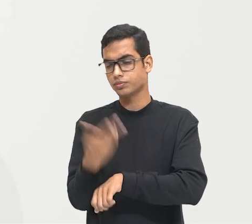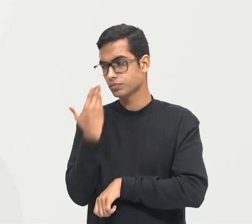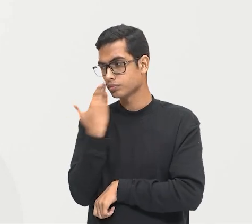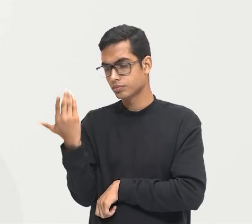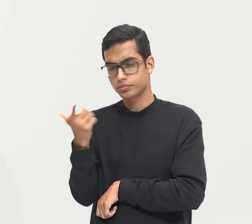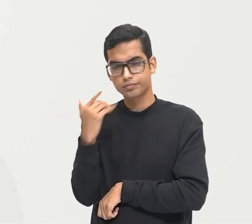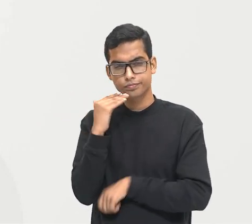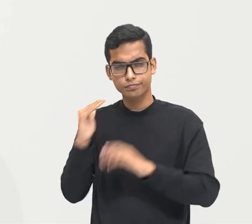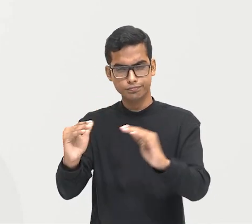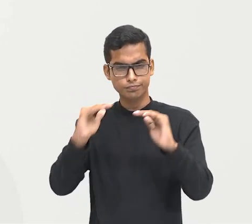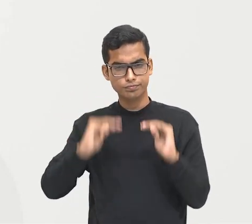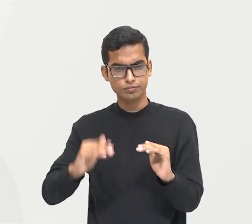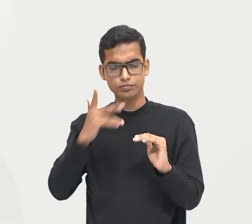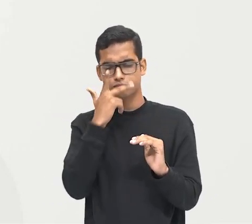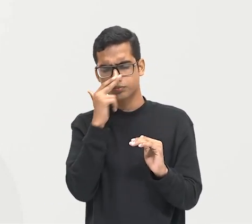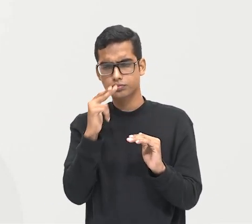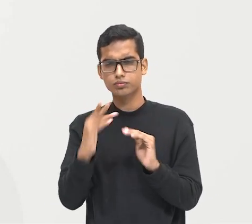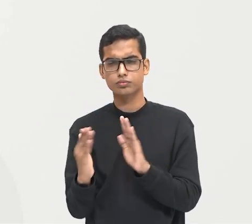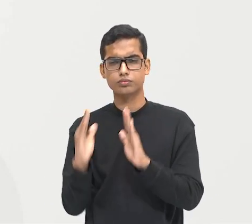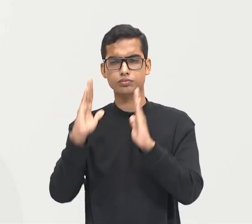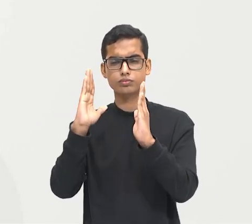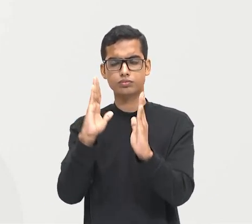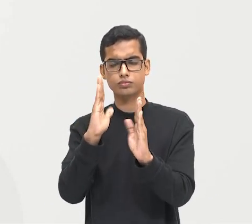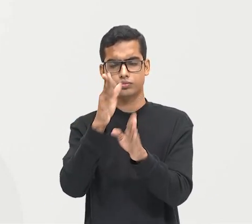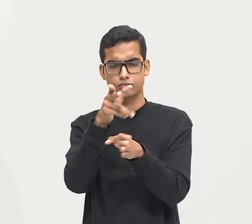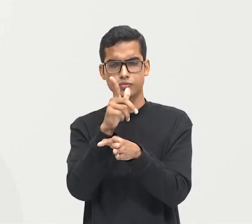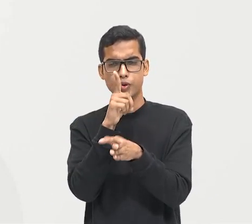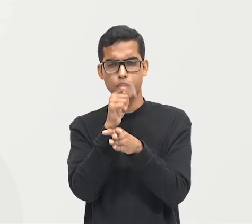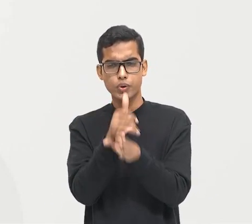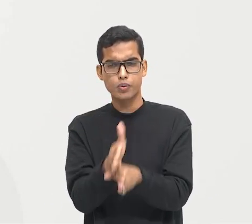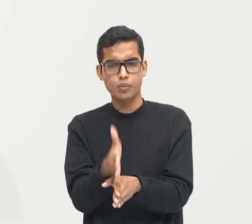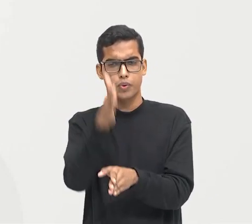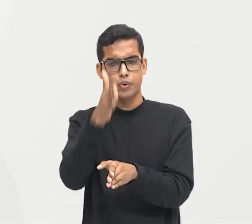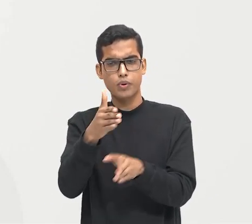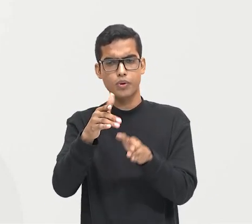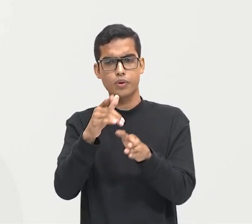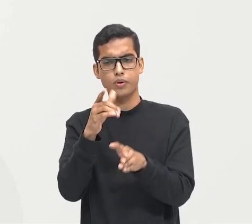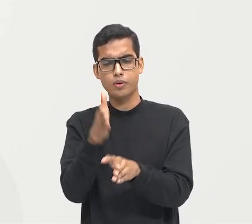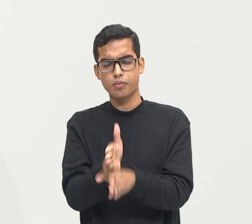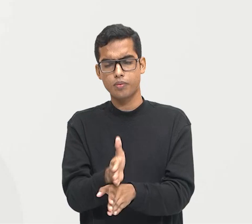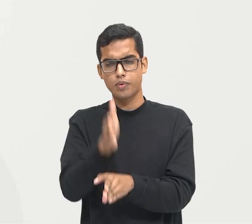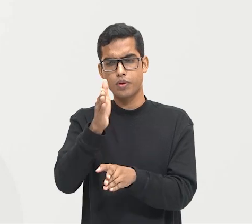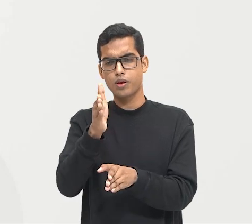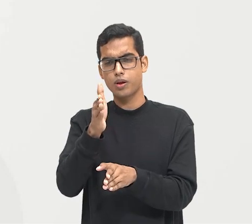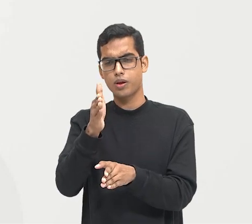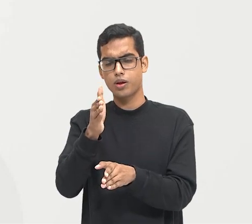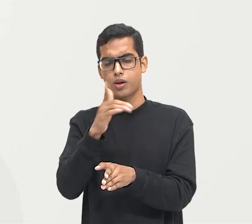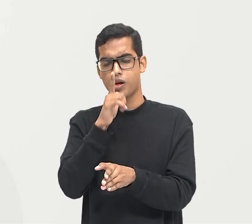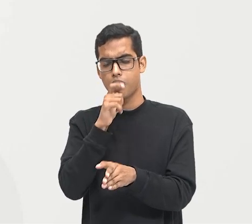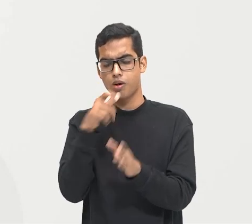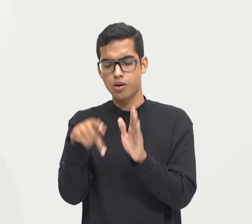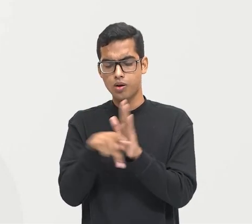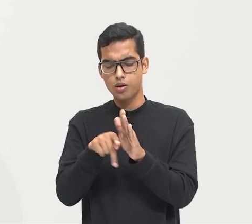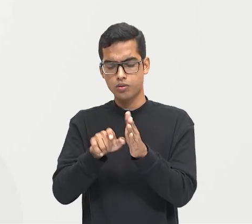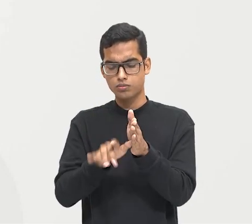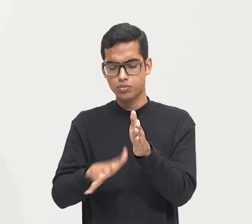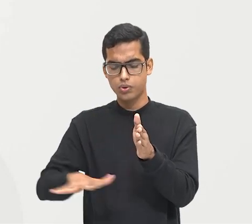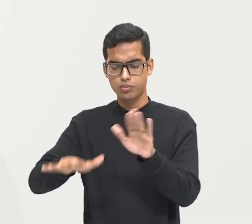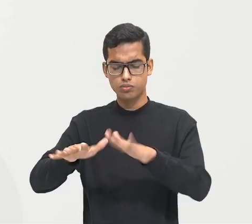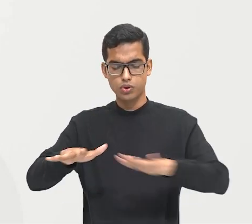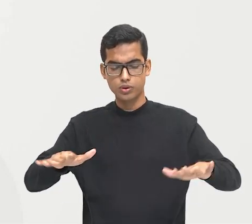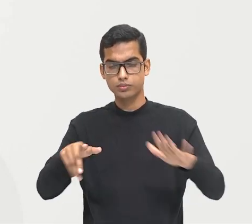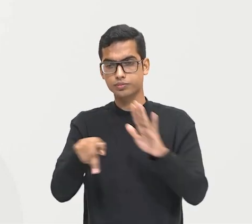que a gente está observando, como se fosse um espelho, nós temos ali a água, né? A superfície da água,